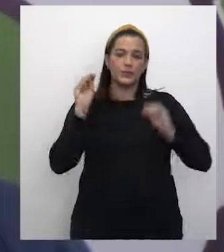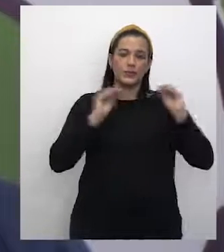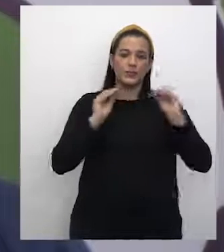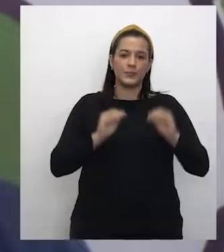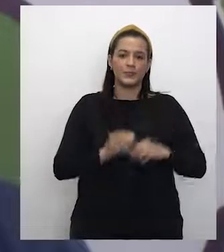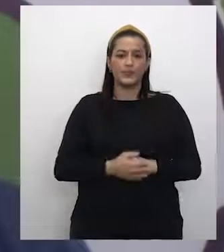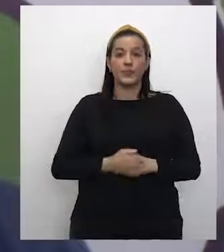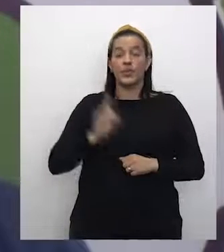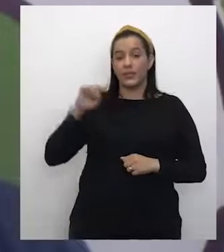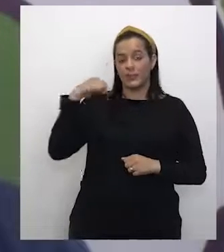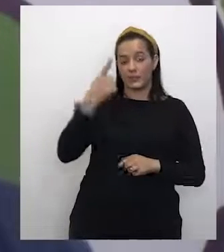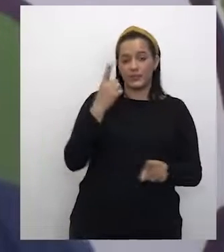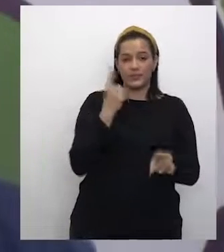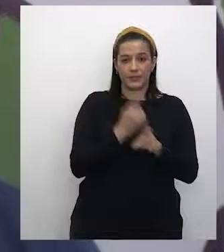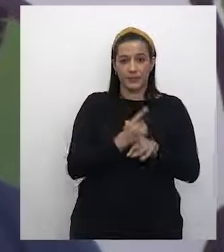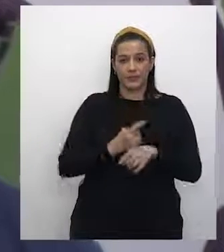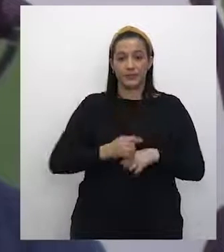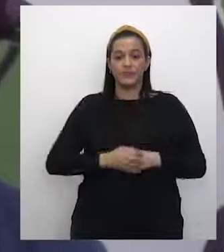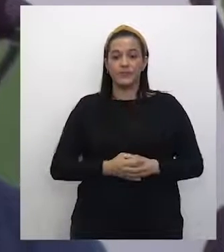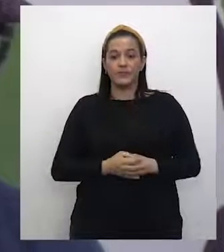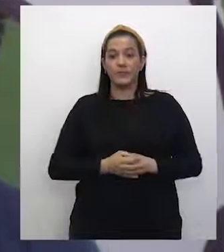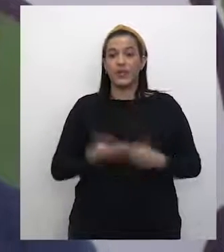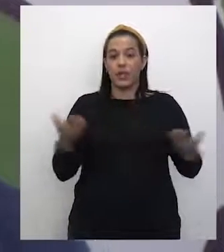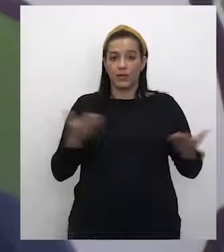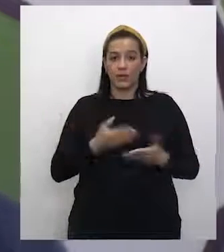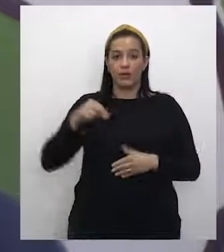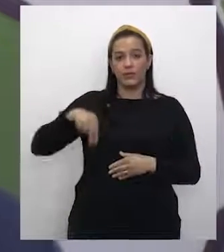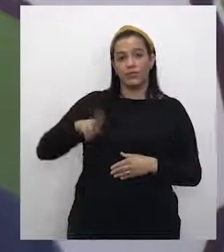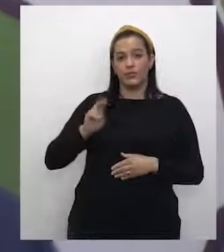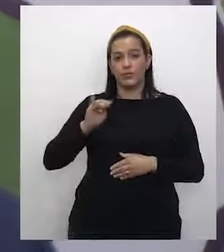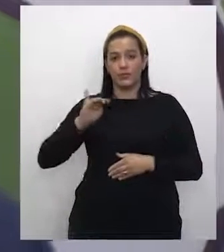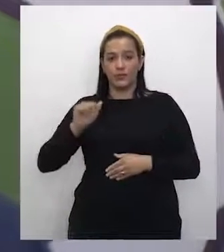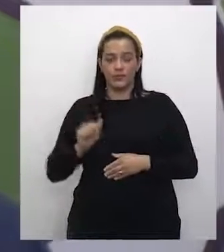vocês. Tudo de bom, ok? Agora, a professora Núbia.